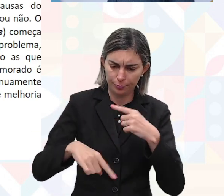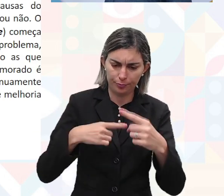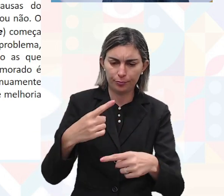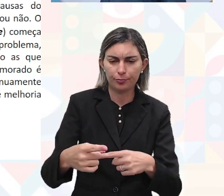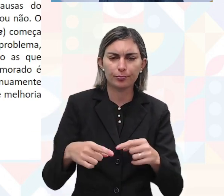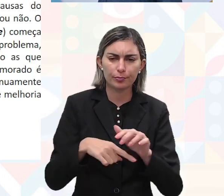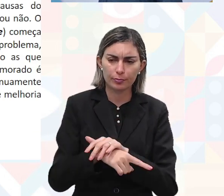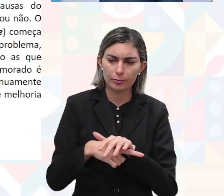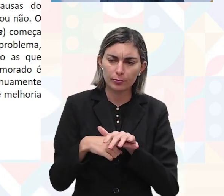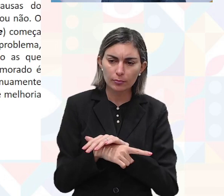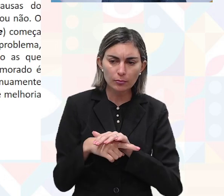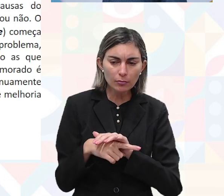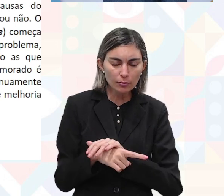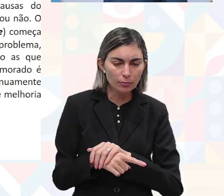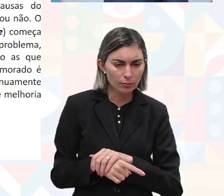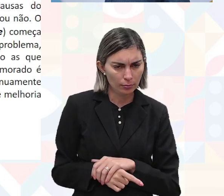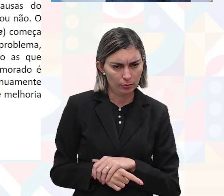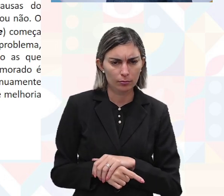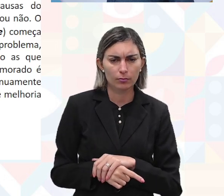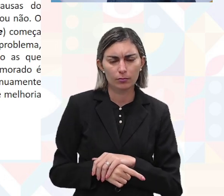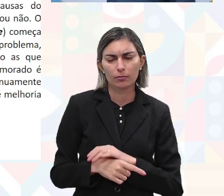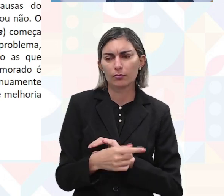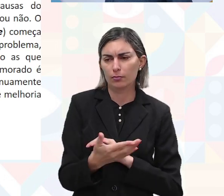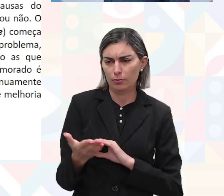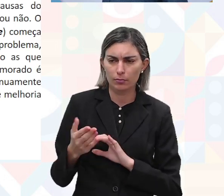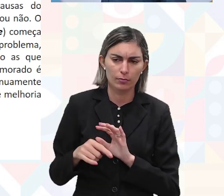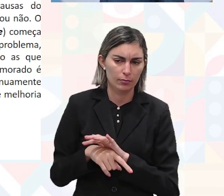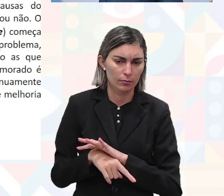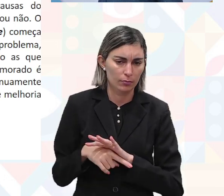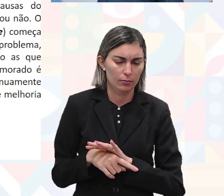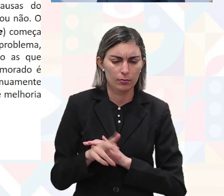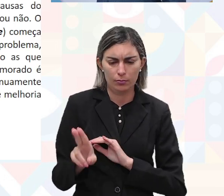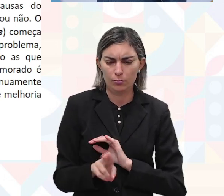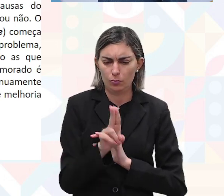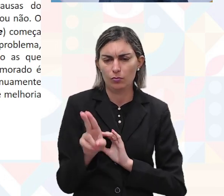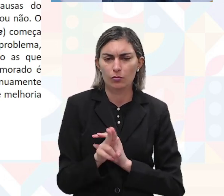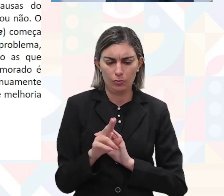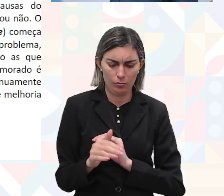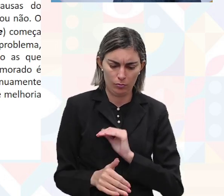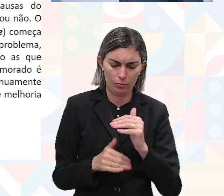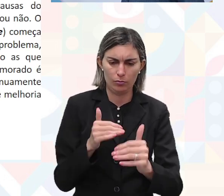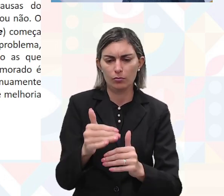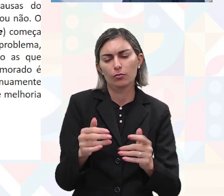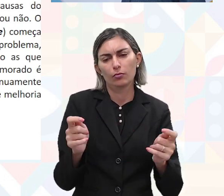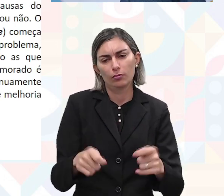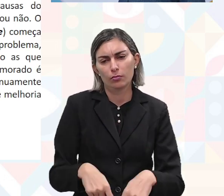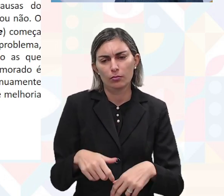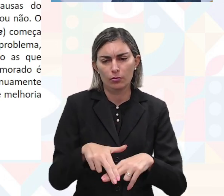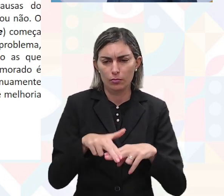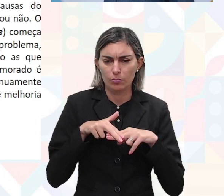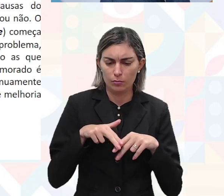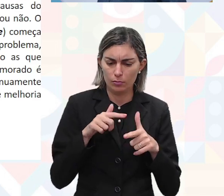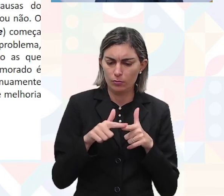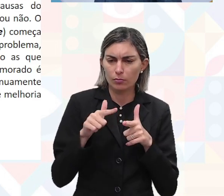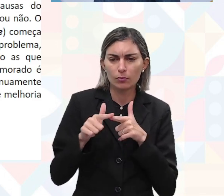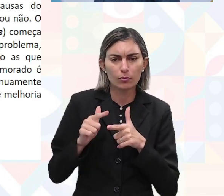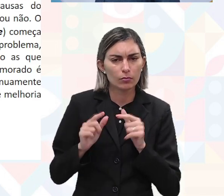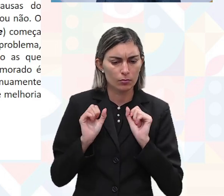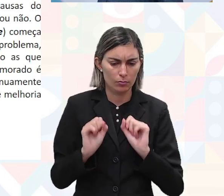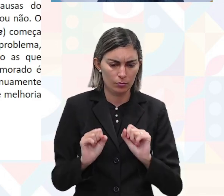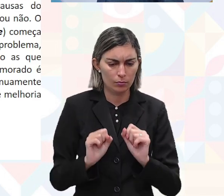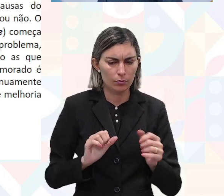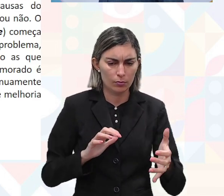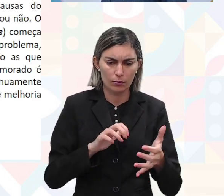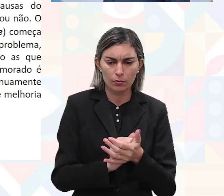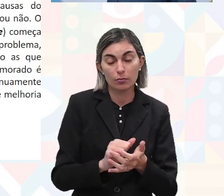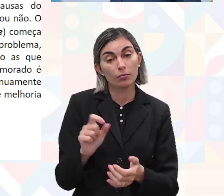eu vou analisar. A análise é utilizada para desenvolver hipóteses sobre a causa do problema, que podem ser